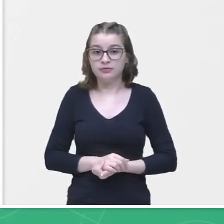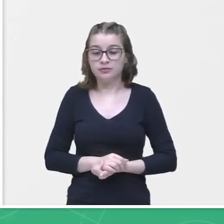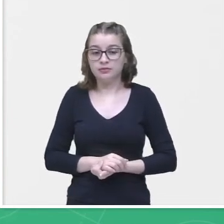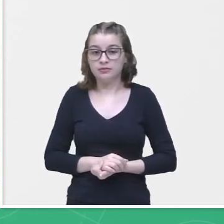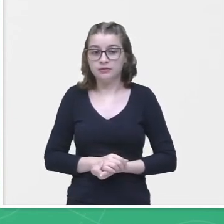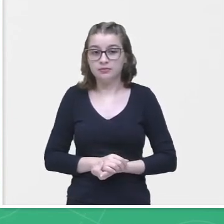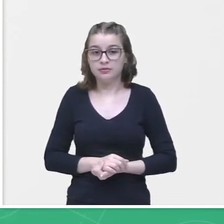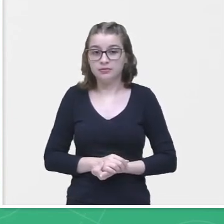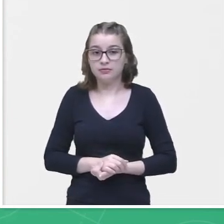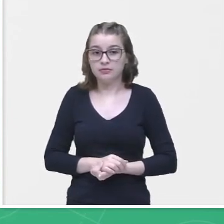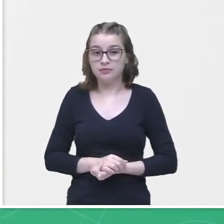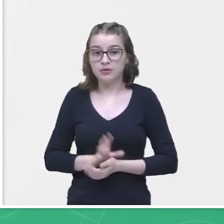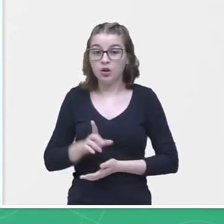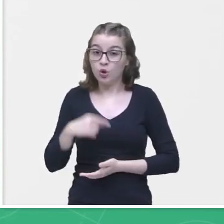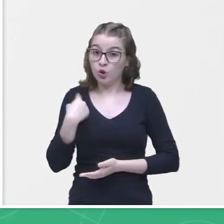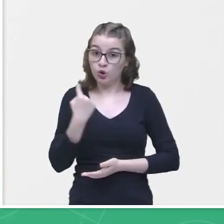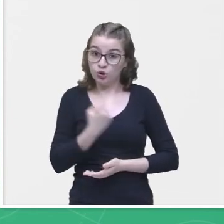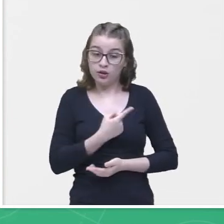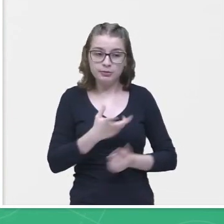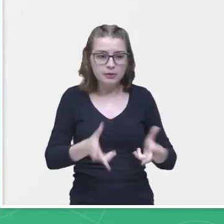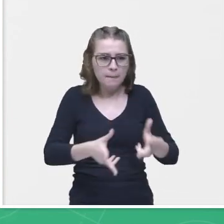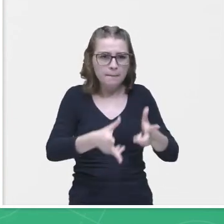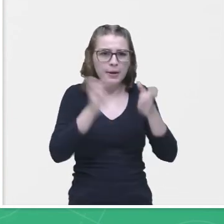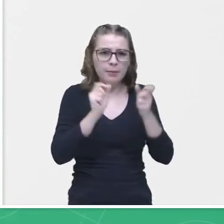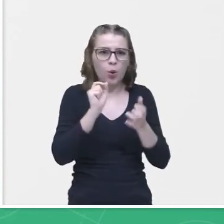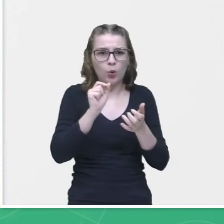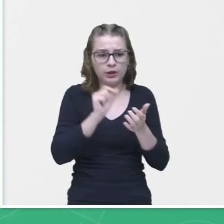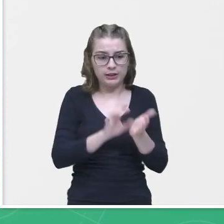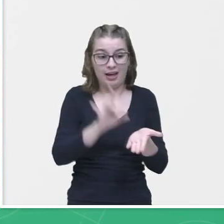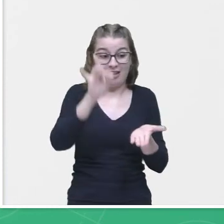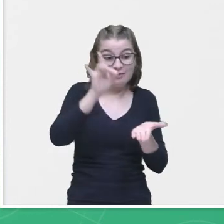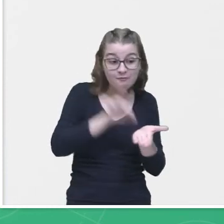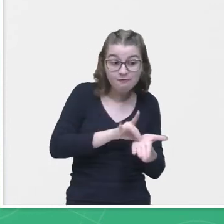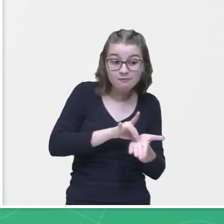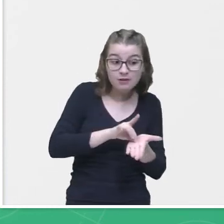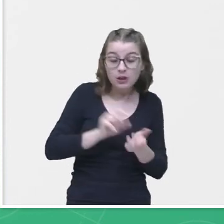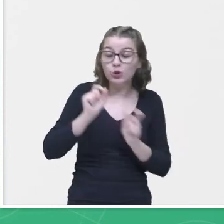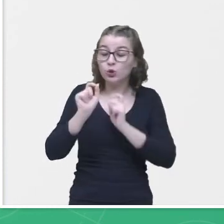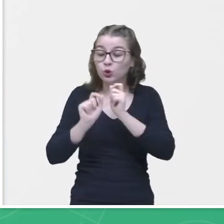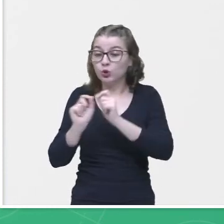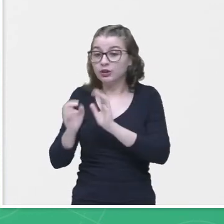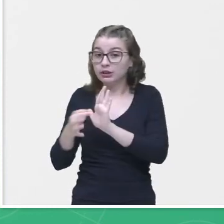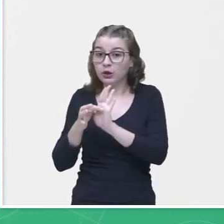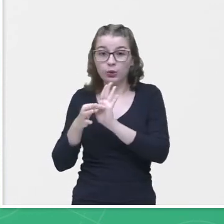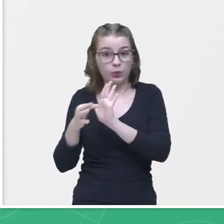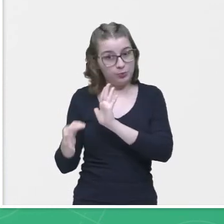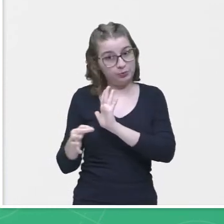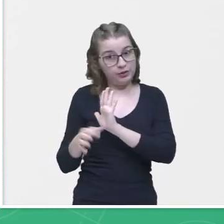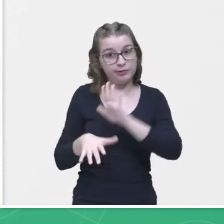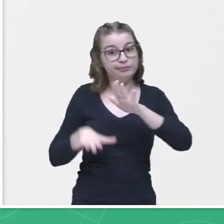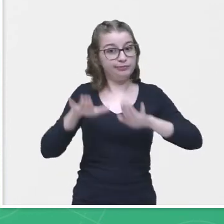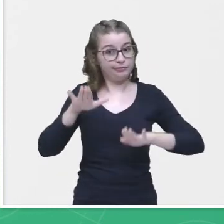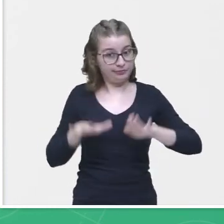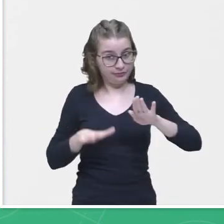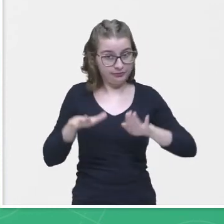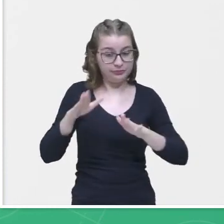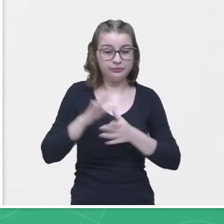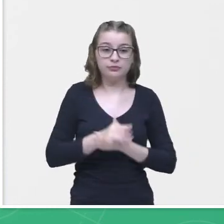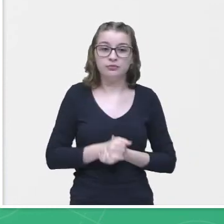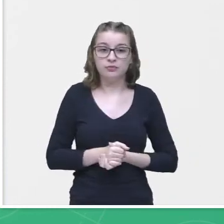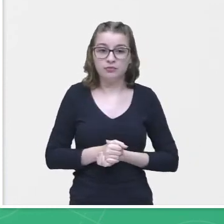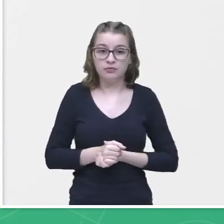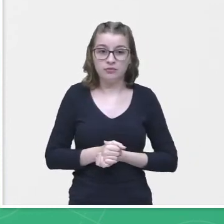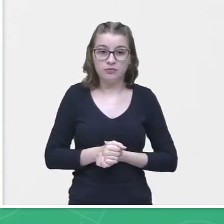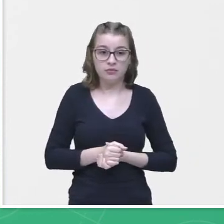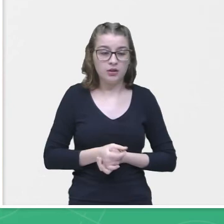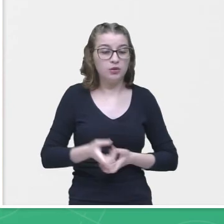que captar o que é fato e o que é opinião. Então, cidadania, ele vem repetindo a ideia inicial, é o direito de